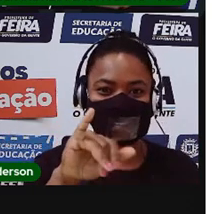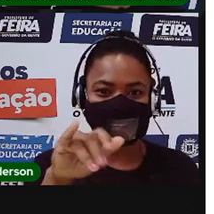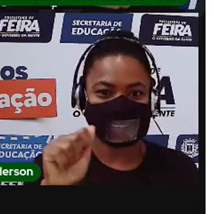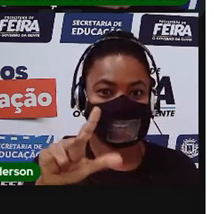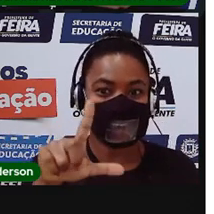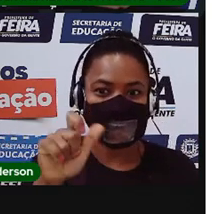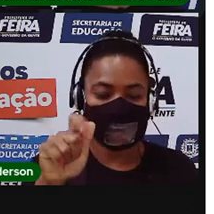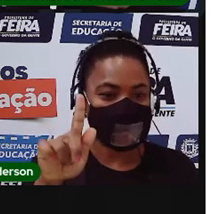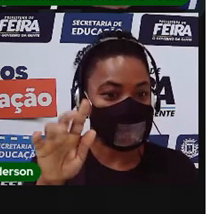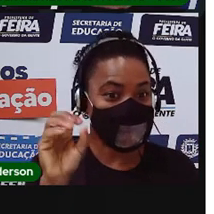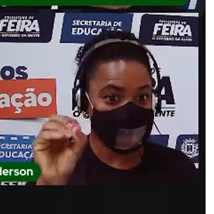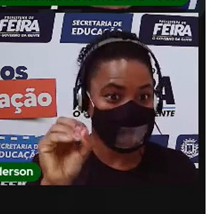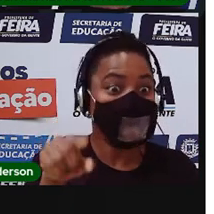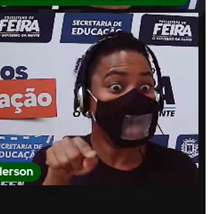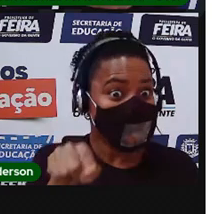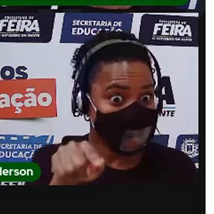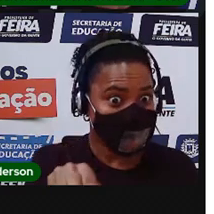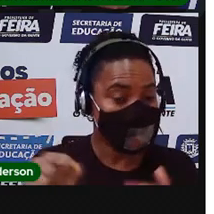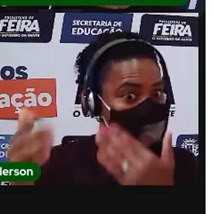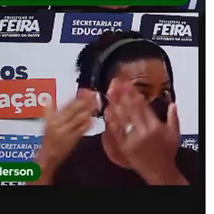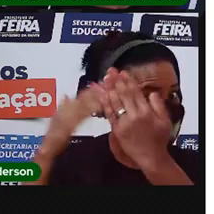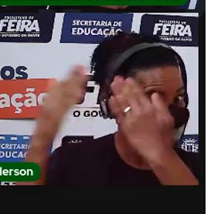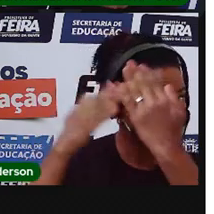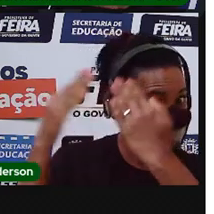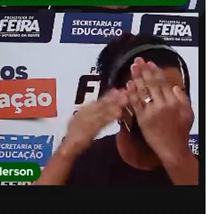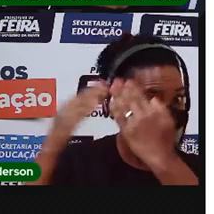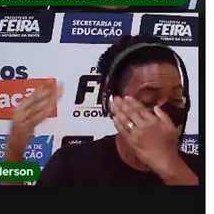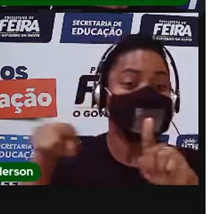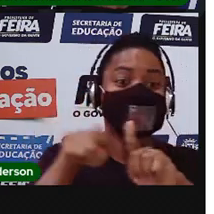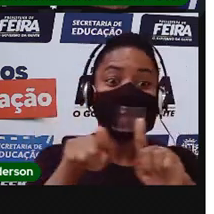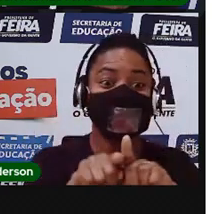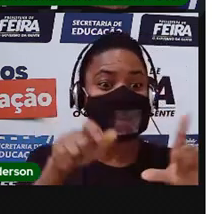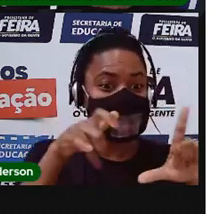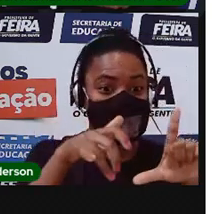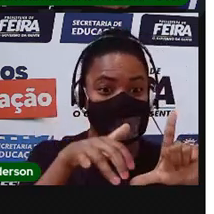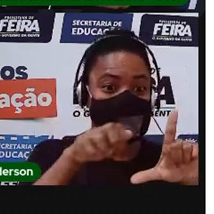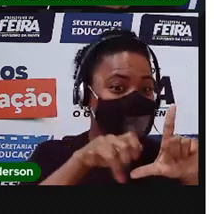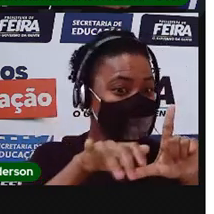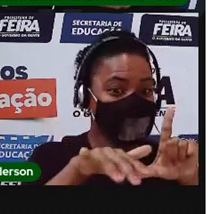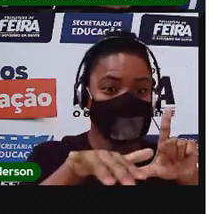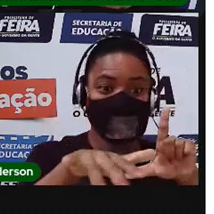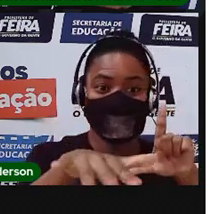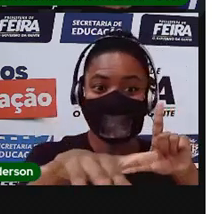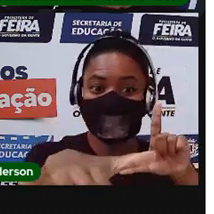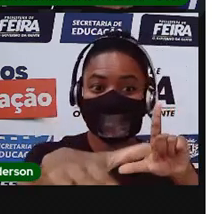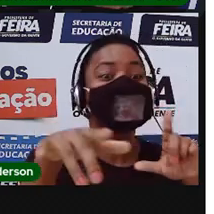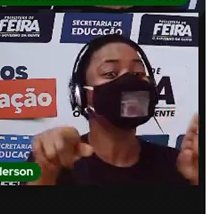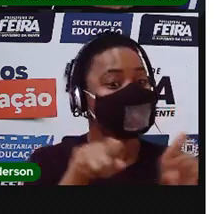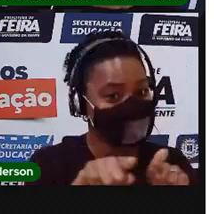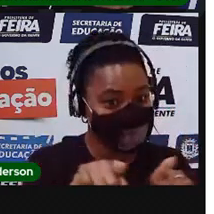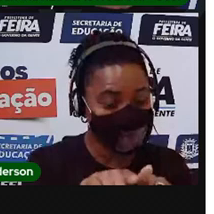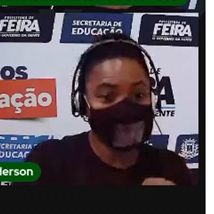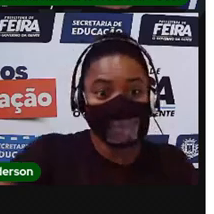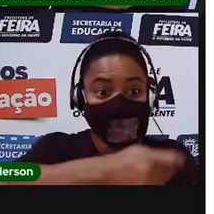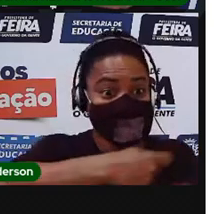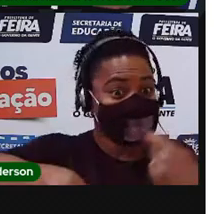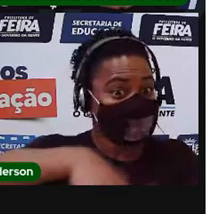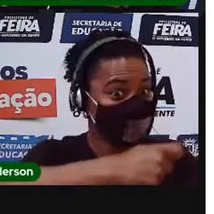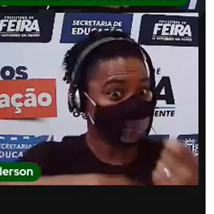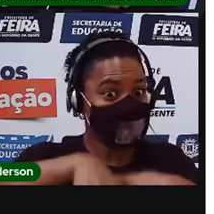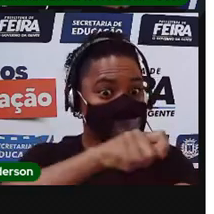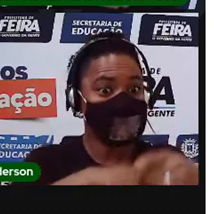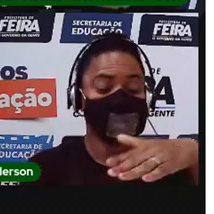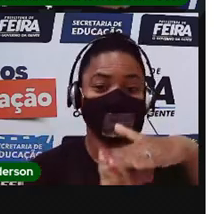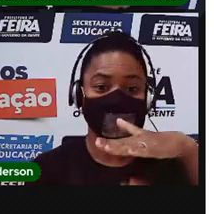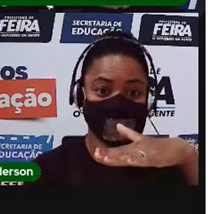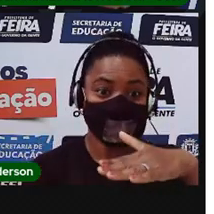ela é influenciadora digital e também empreendedora. Além disso, ela é CEO